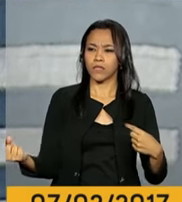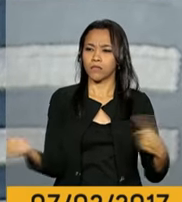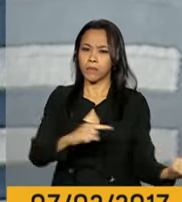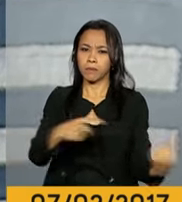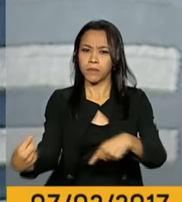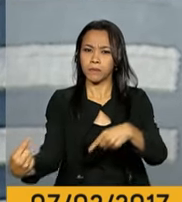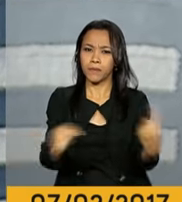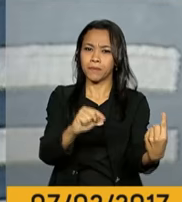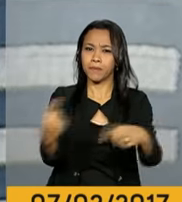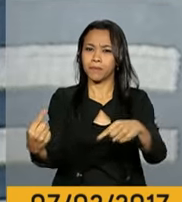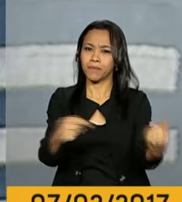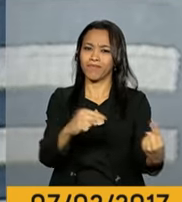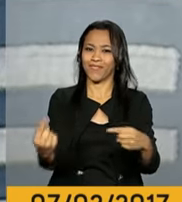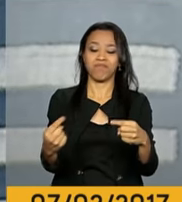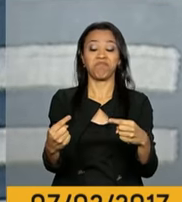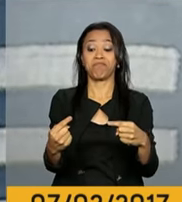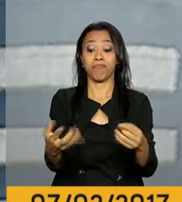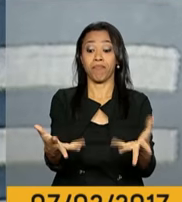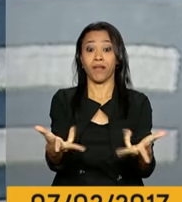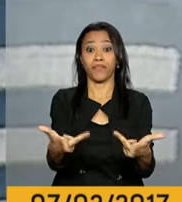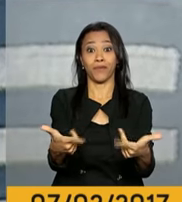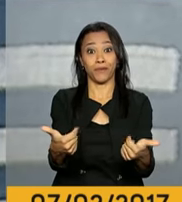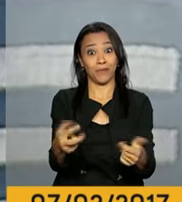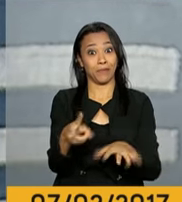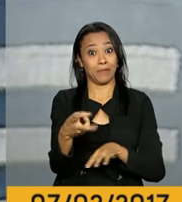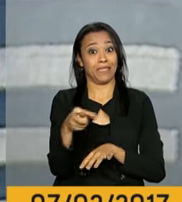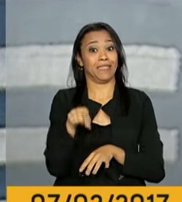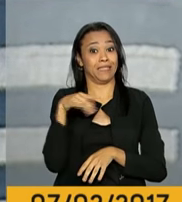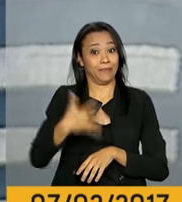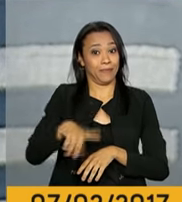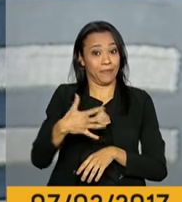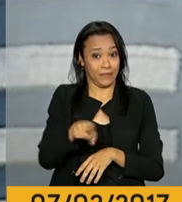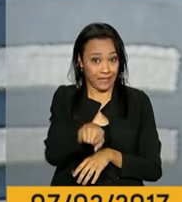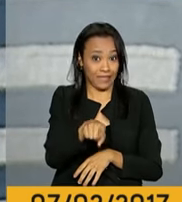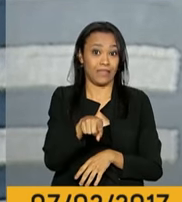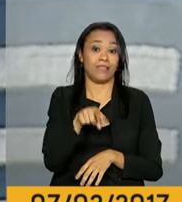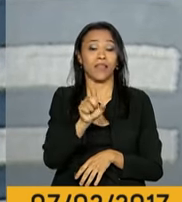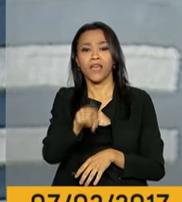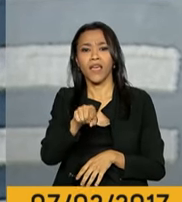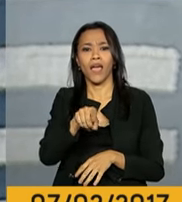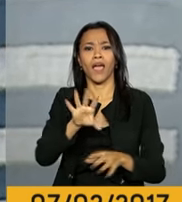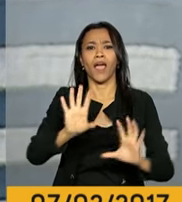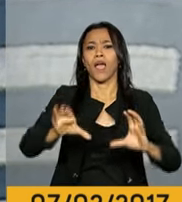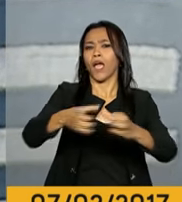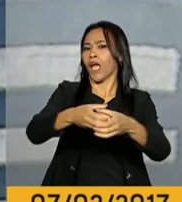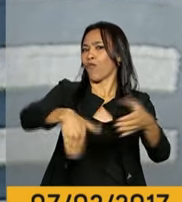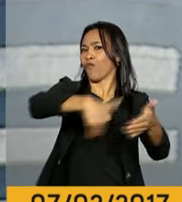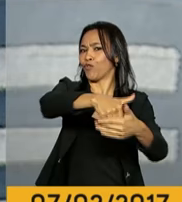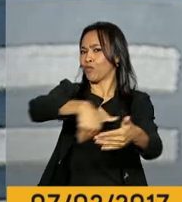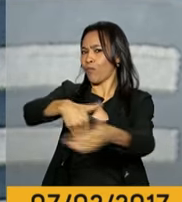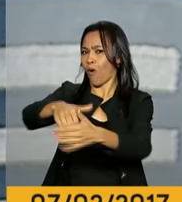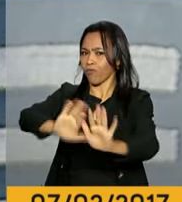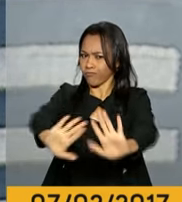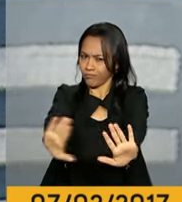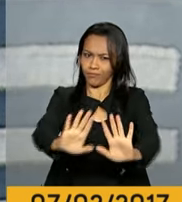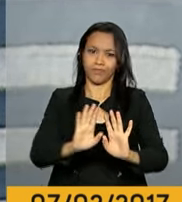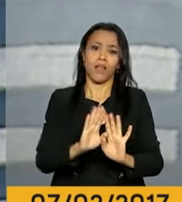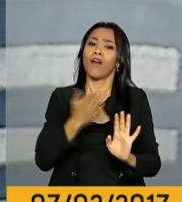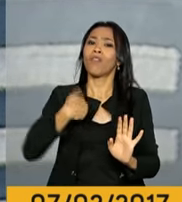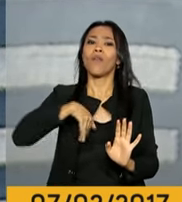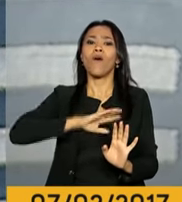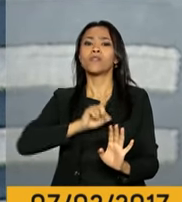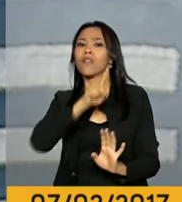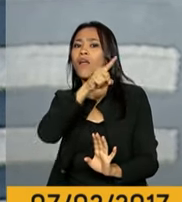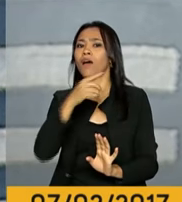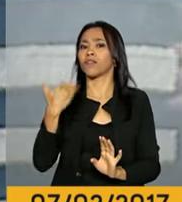detalhe maravilhoso que eu vejo aí que em algumas mesas sobre as equipes de futebol na Argentina nós não